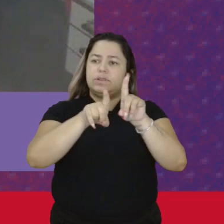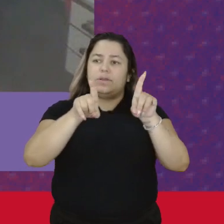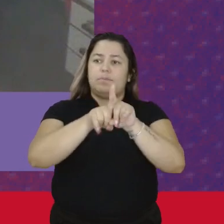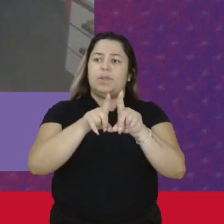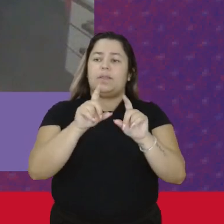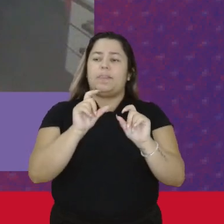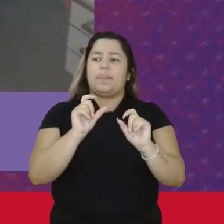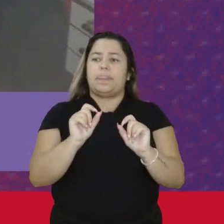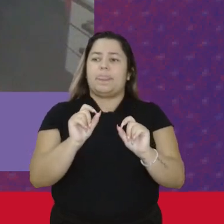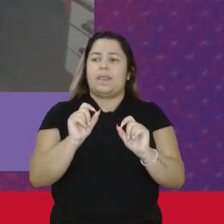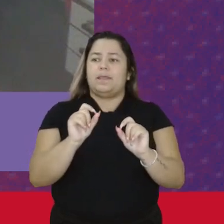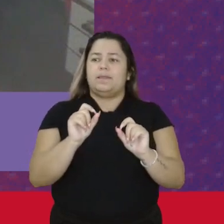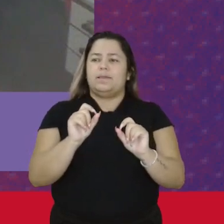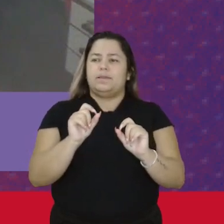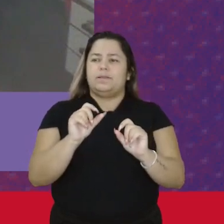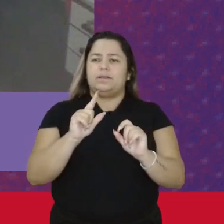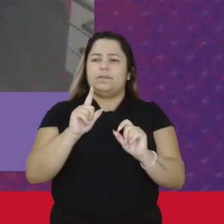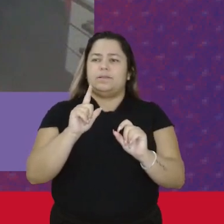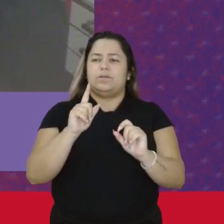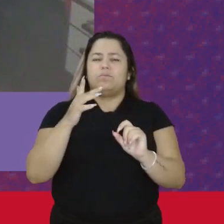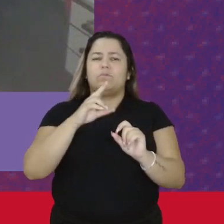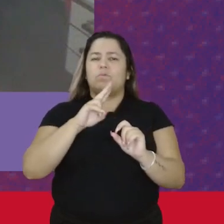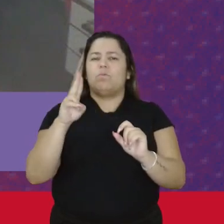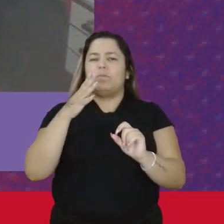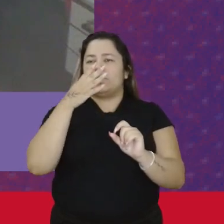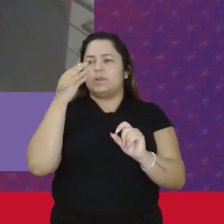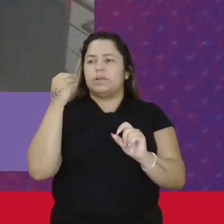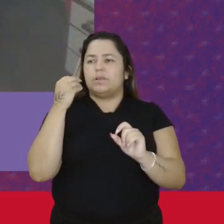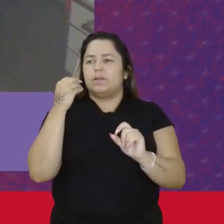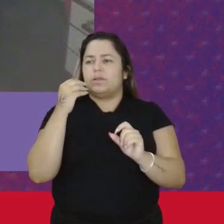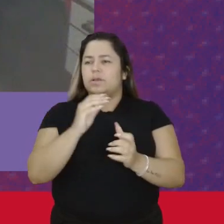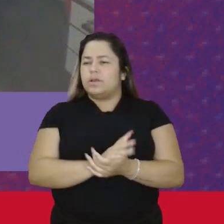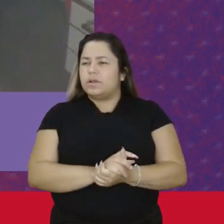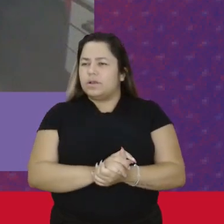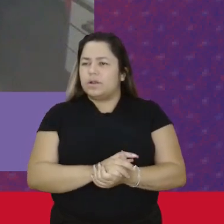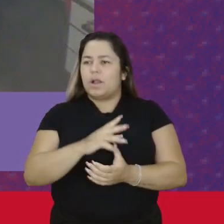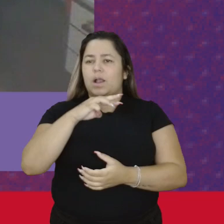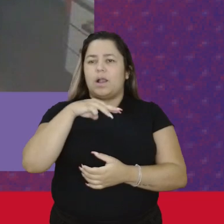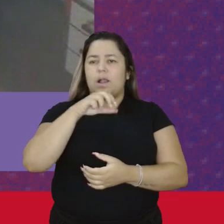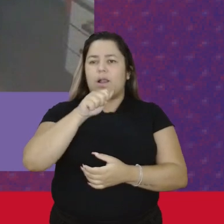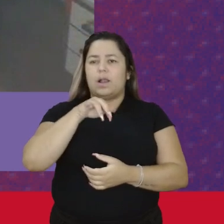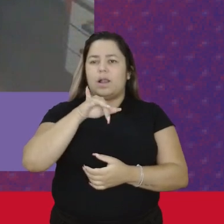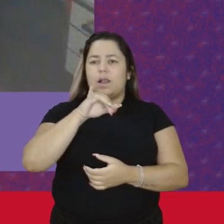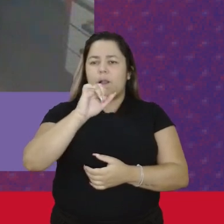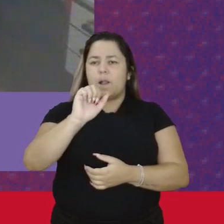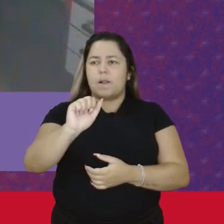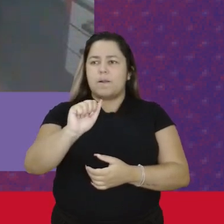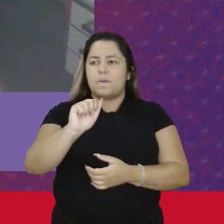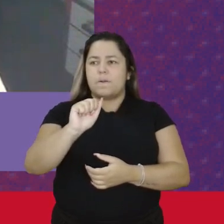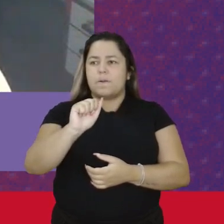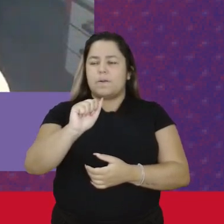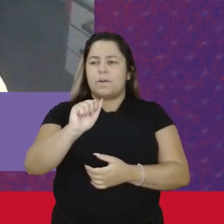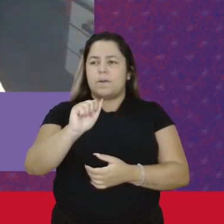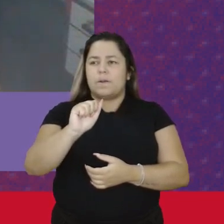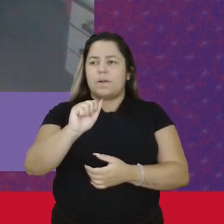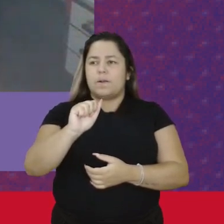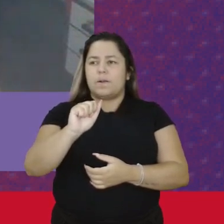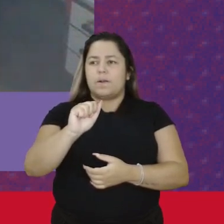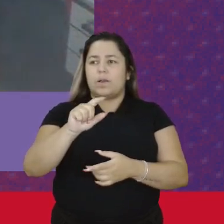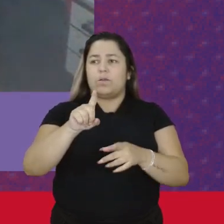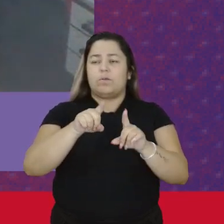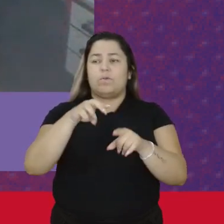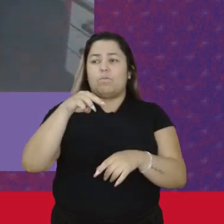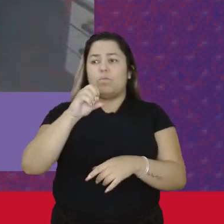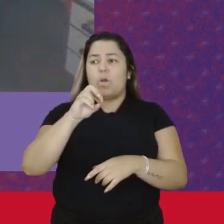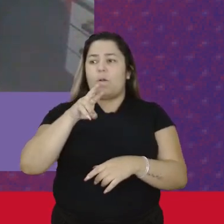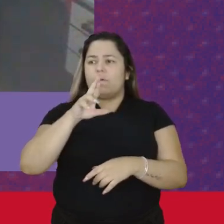aquela Lacerda, né? Como é que ela chama, gente? Maria Lacerda de Moura. Maria Lacerda de Moura, ela